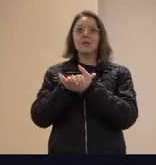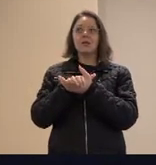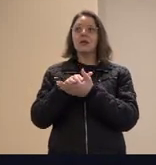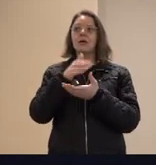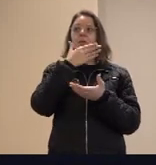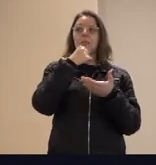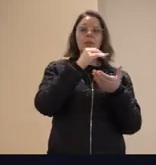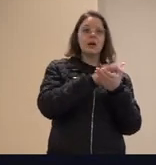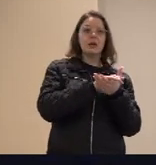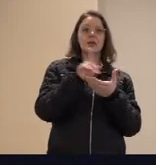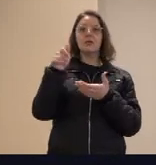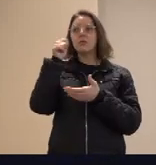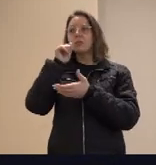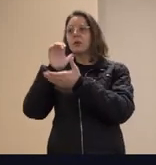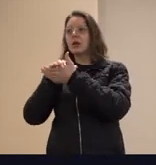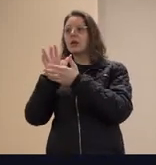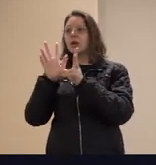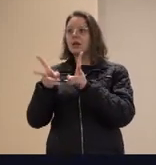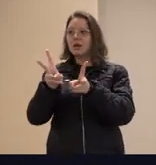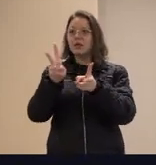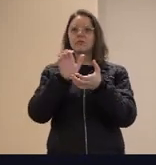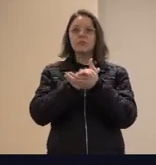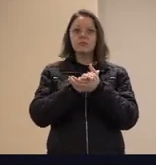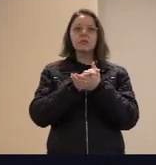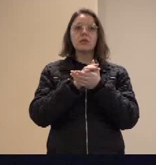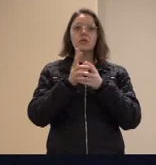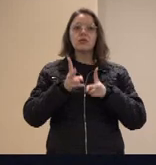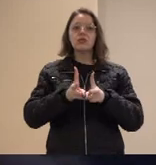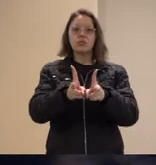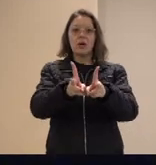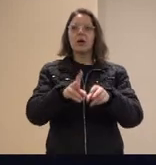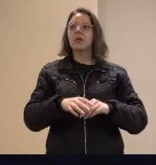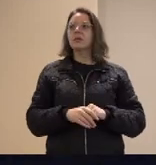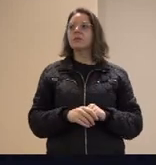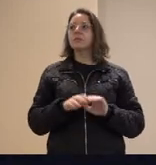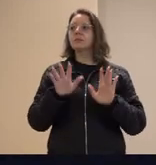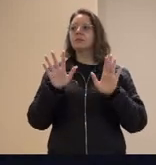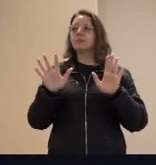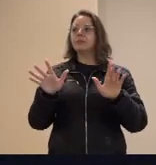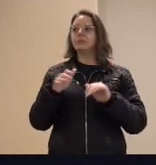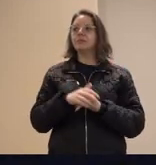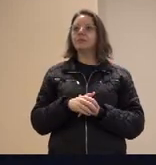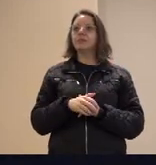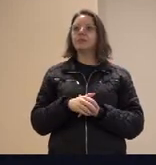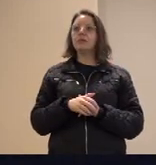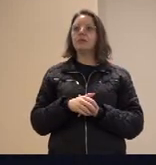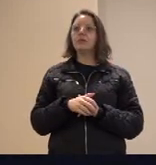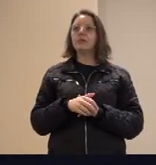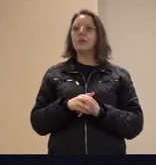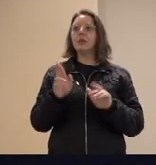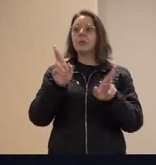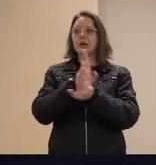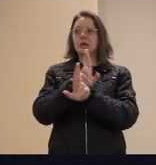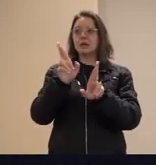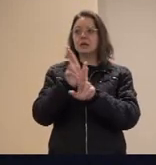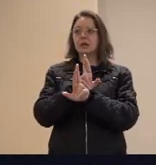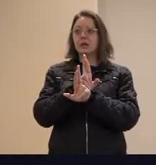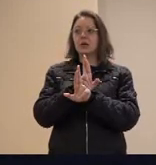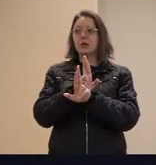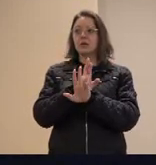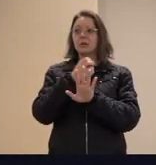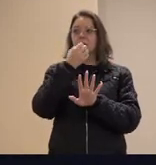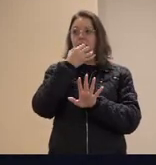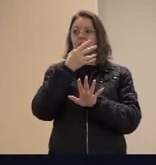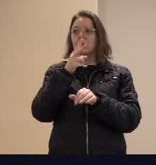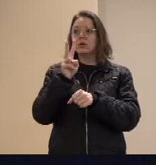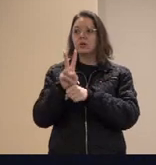ela querem continuar esse relacionamento. Que, a princípio, assim, era um relacionamento saudável, e os cuidados